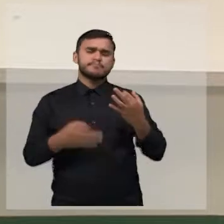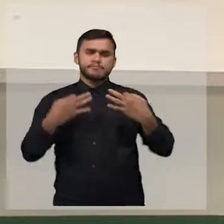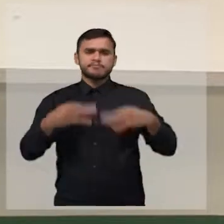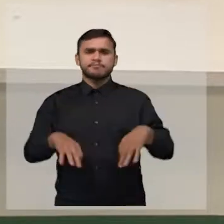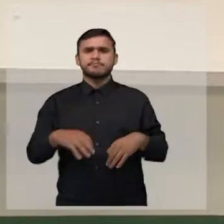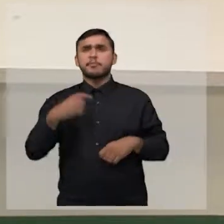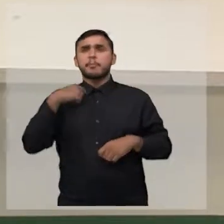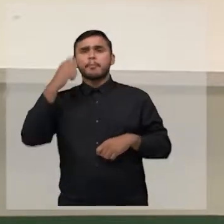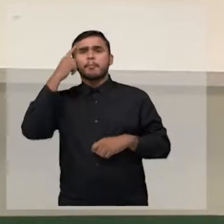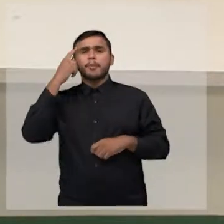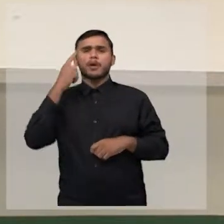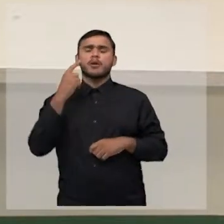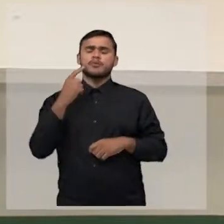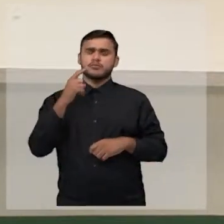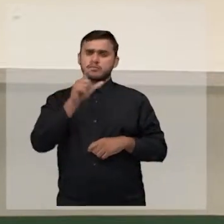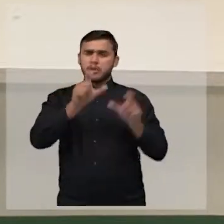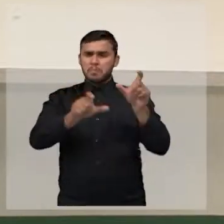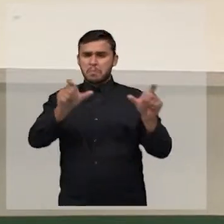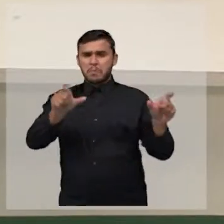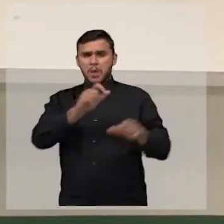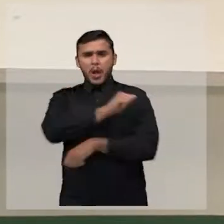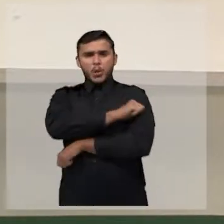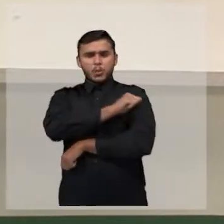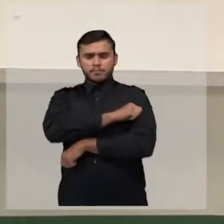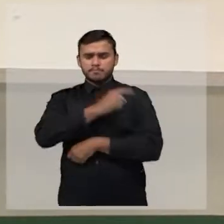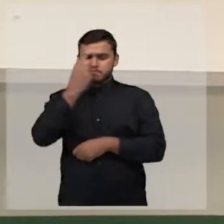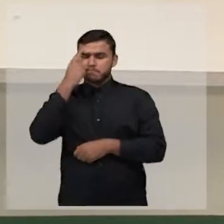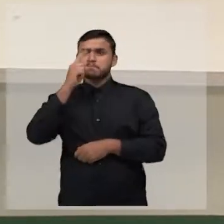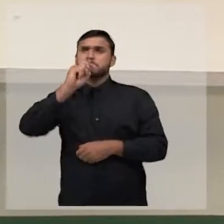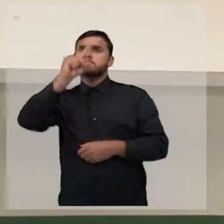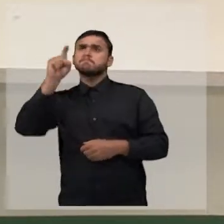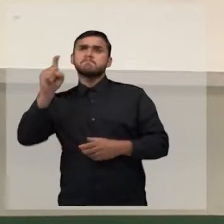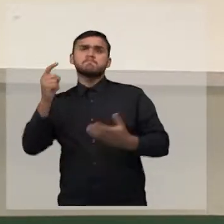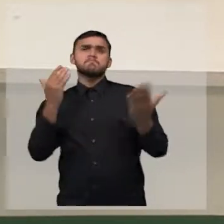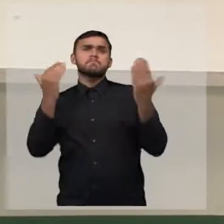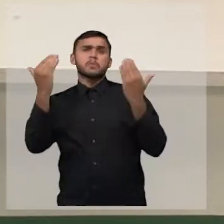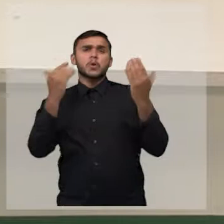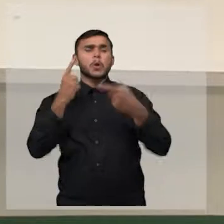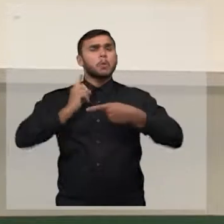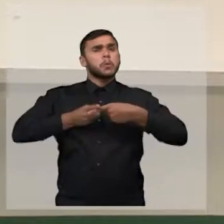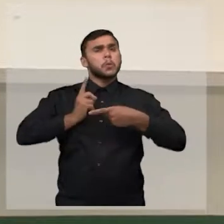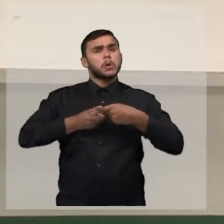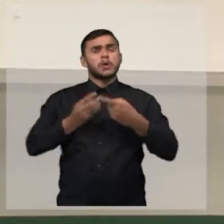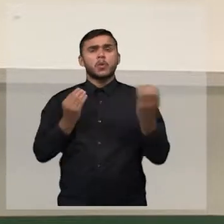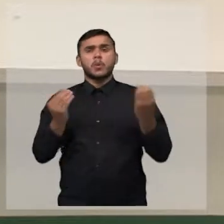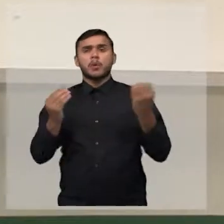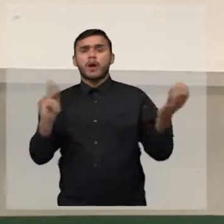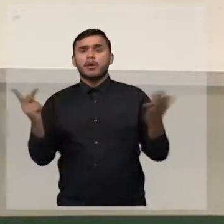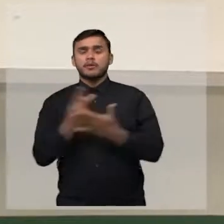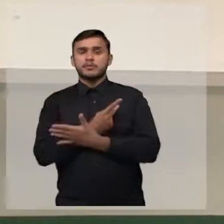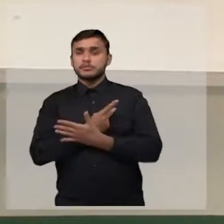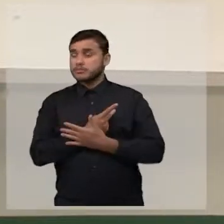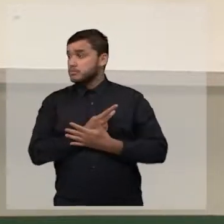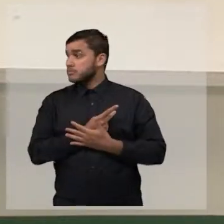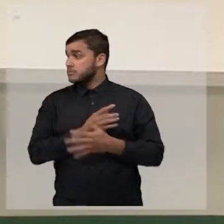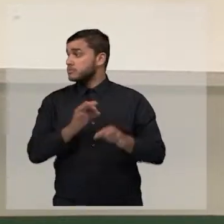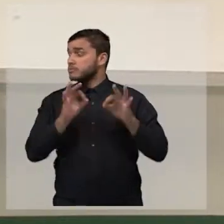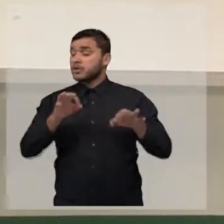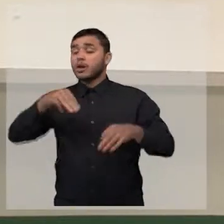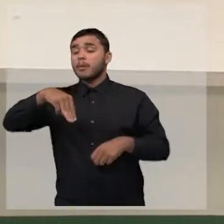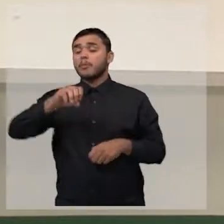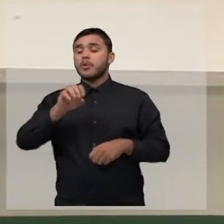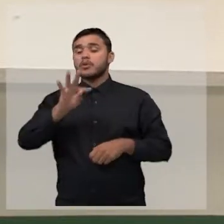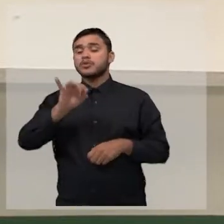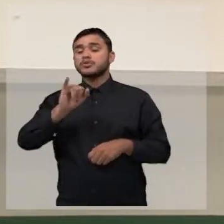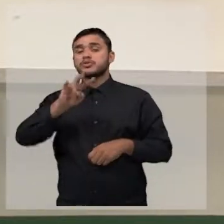estudante a pensar sobre os porquês, não é? Os motivos e as causas, o ser ou não ser, os motivos do